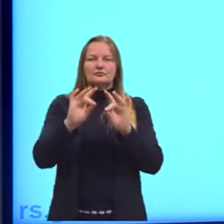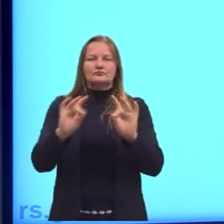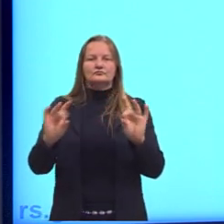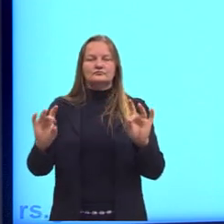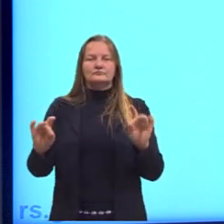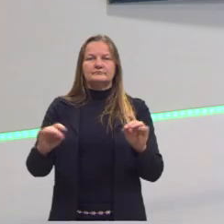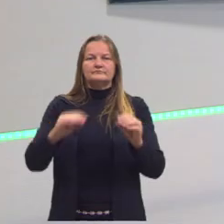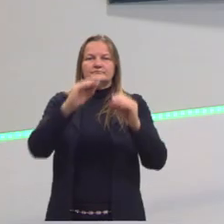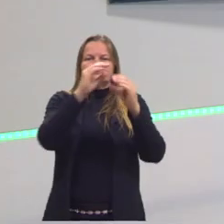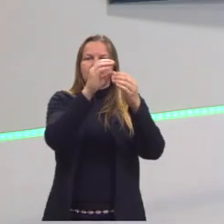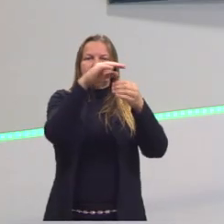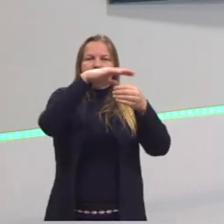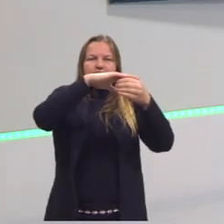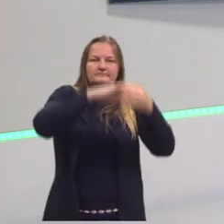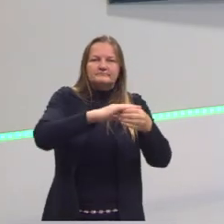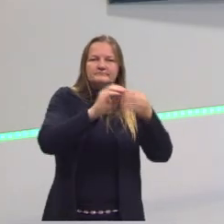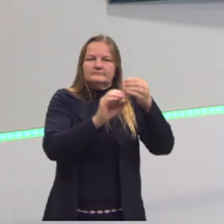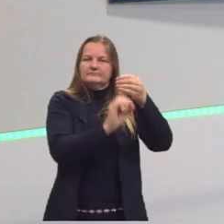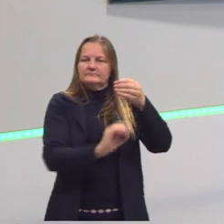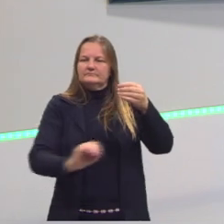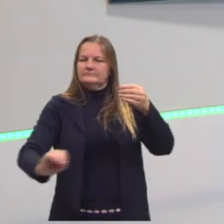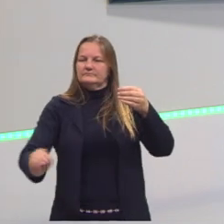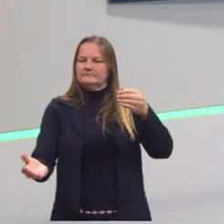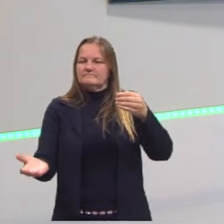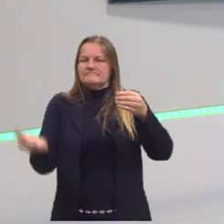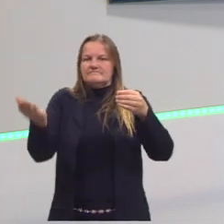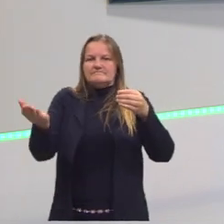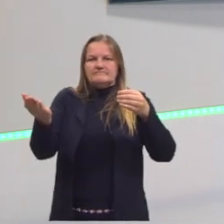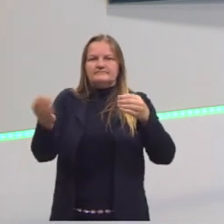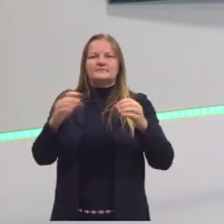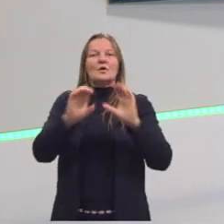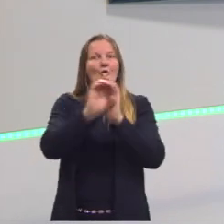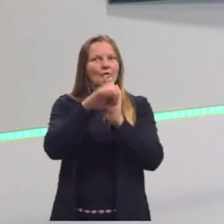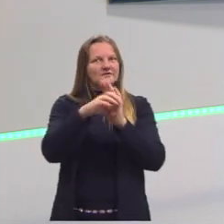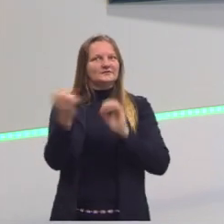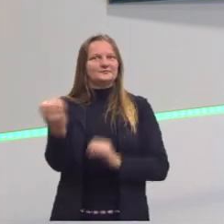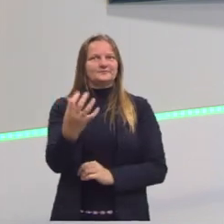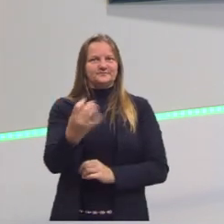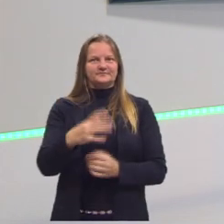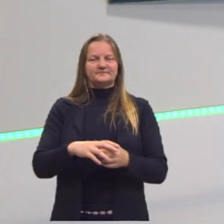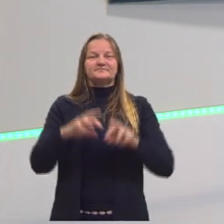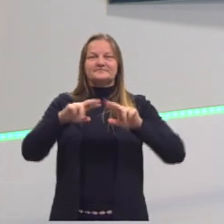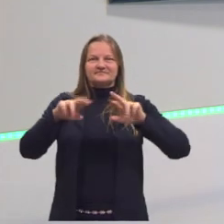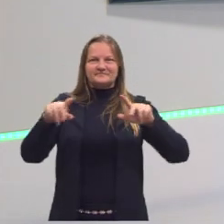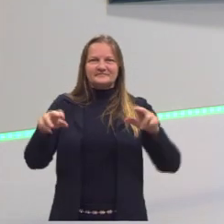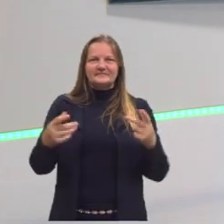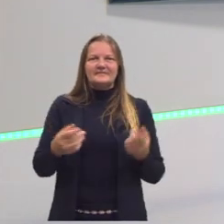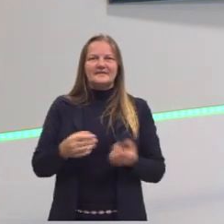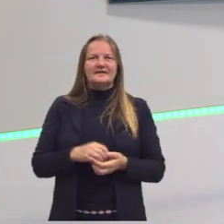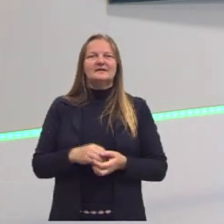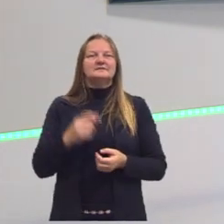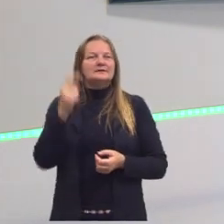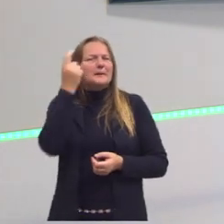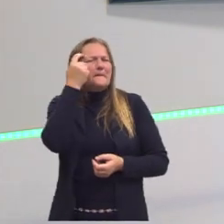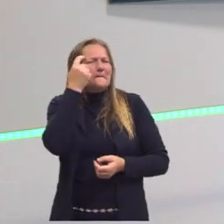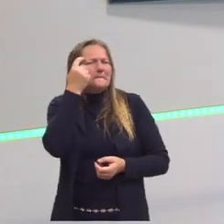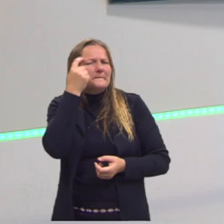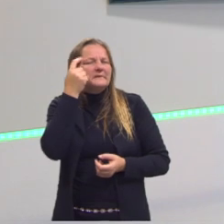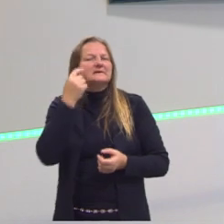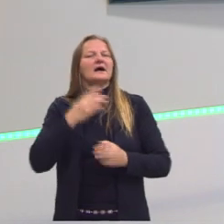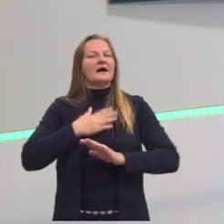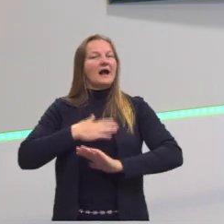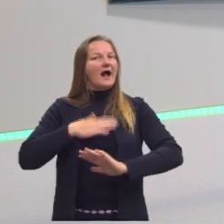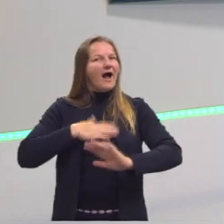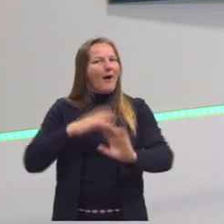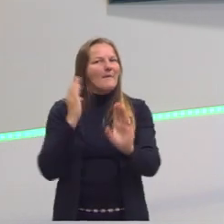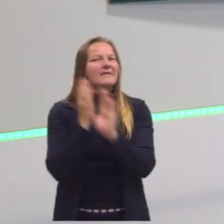Como assim complicou né aqui muitos conceitos novos é coisas não tão intuitiva se a gente pensar mas calma que a